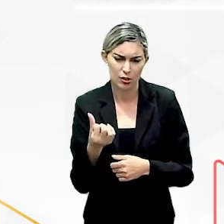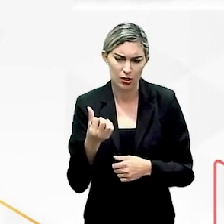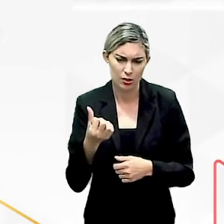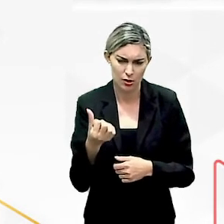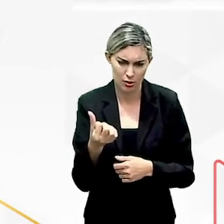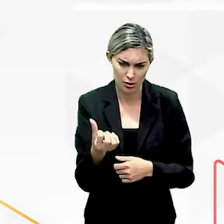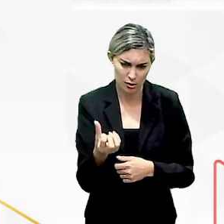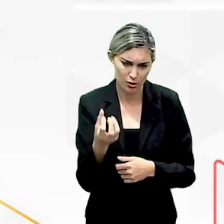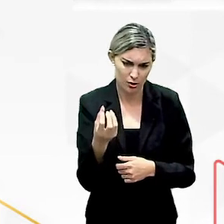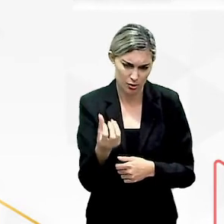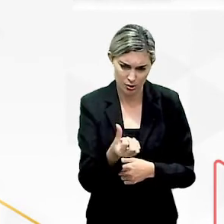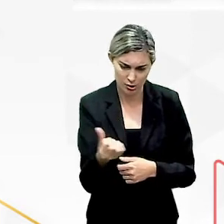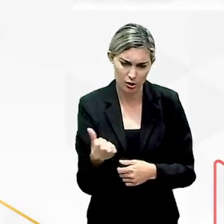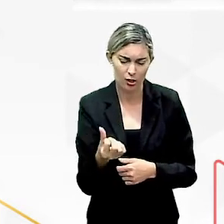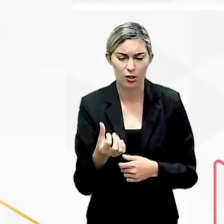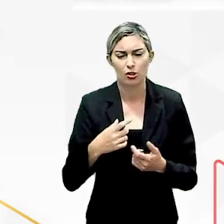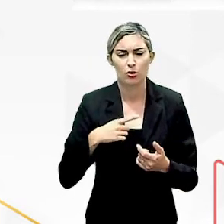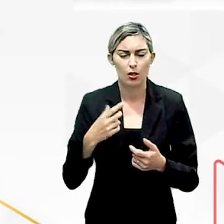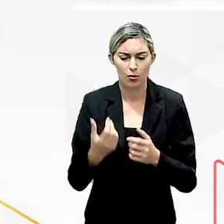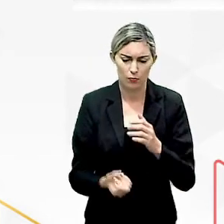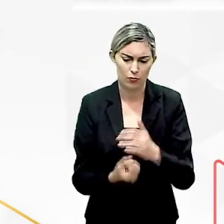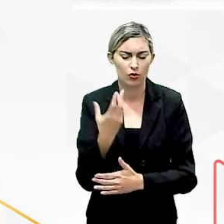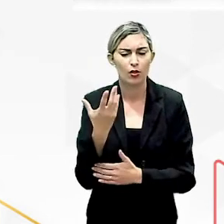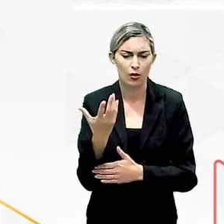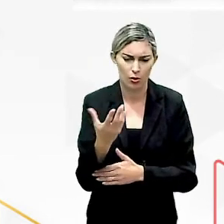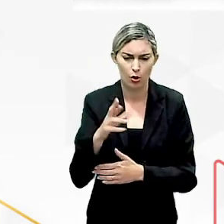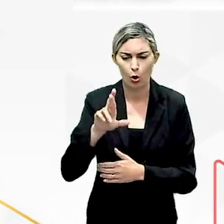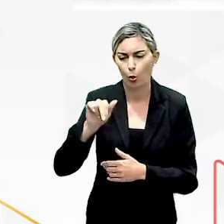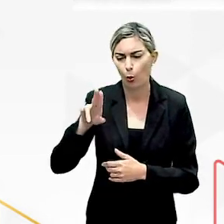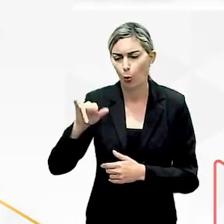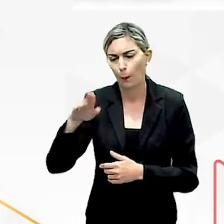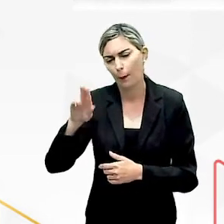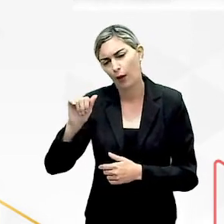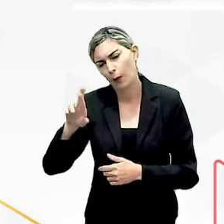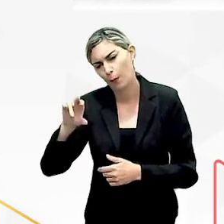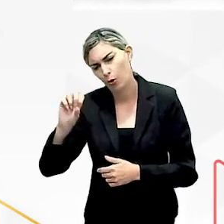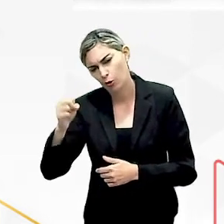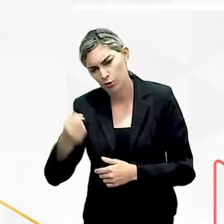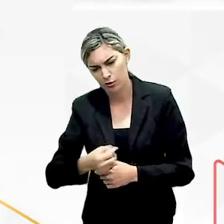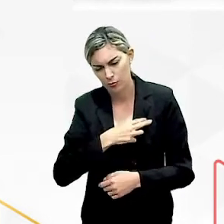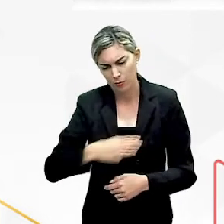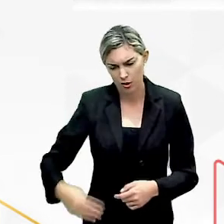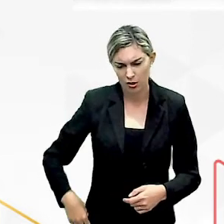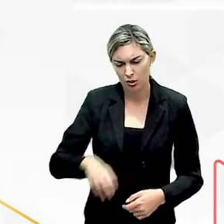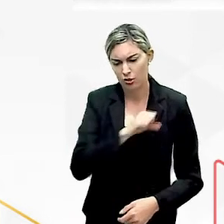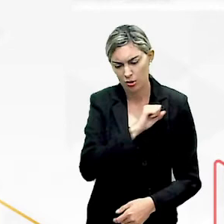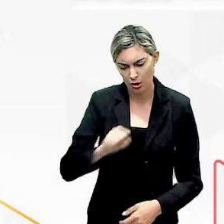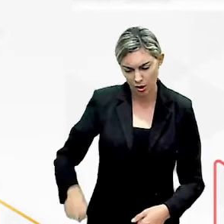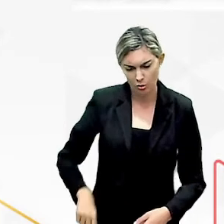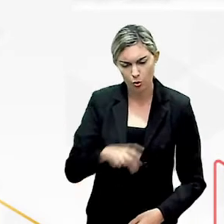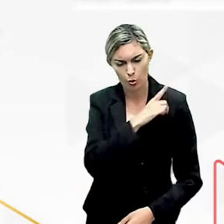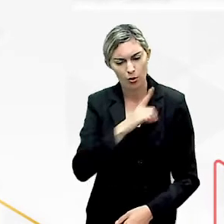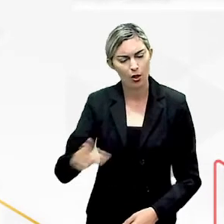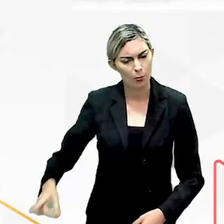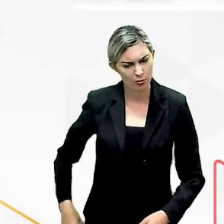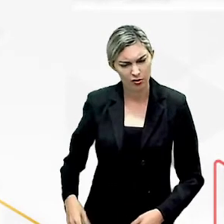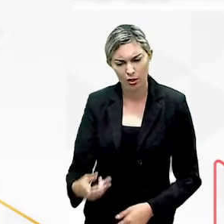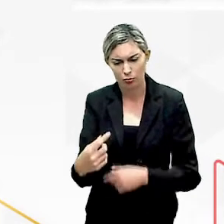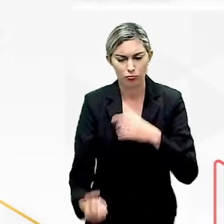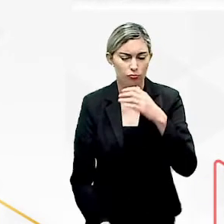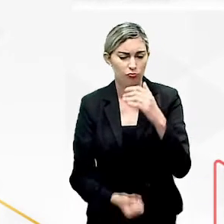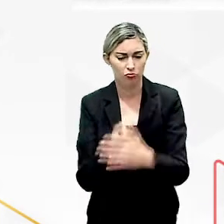aquela história. Surge a figura muito importante de Rui Barbosa, ministro, senador, deputado, notável como